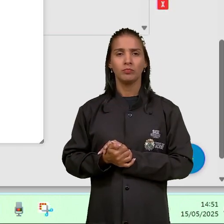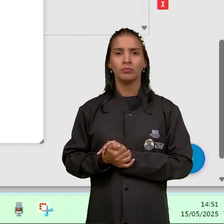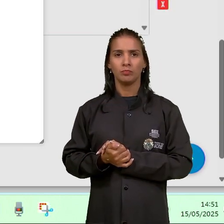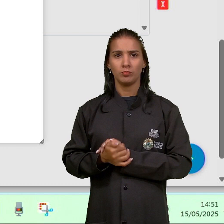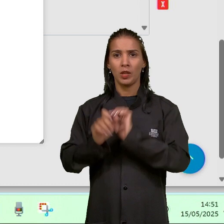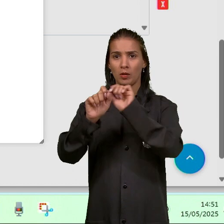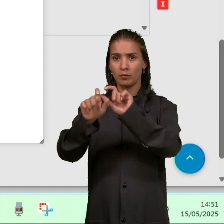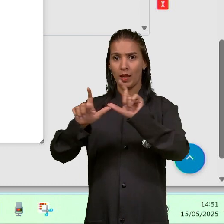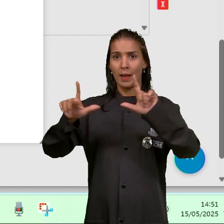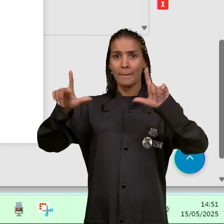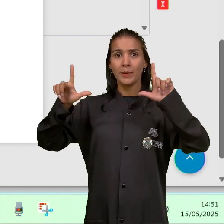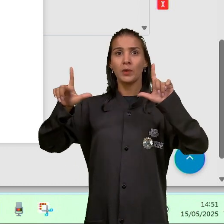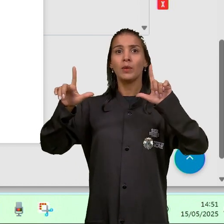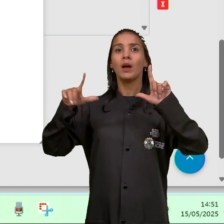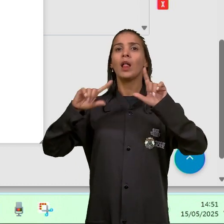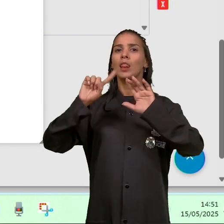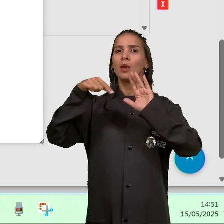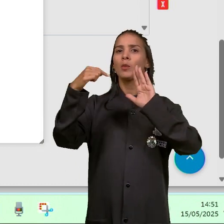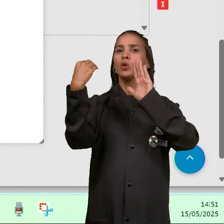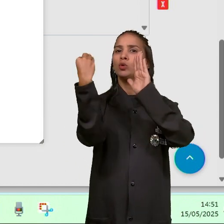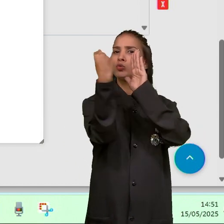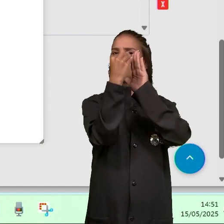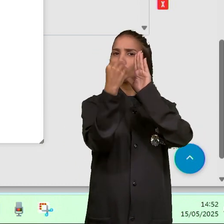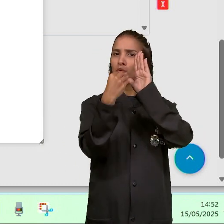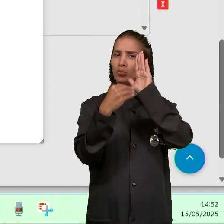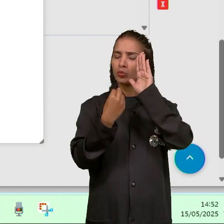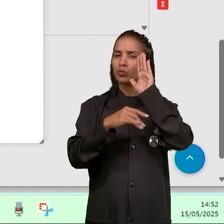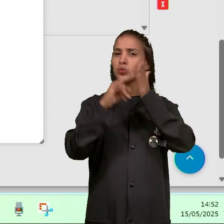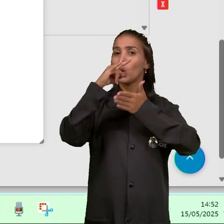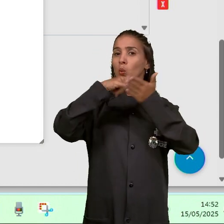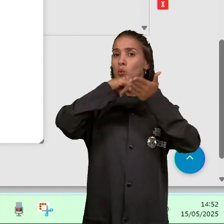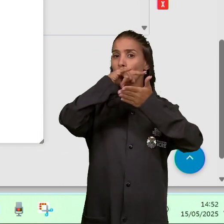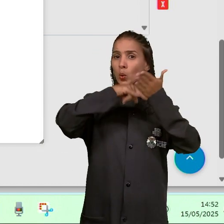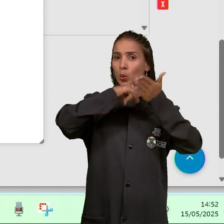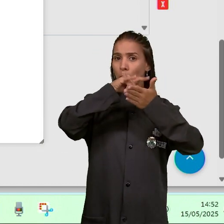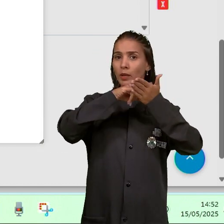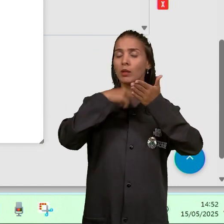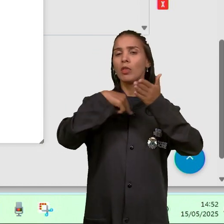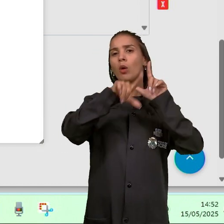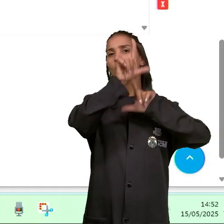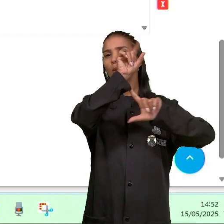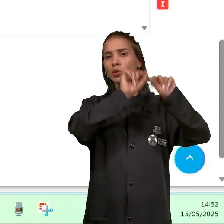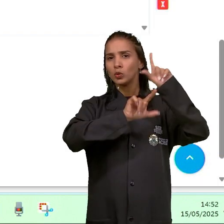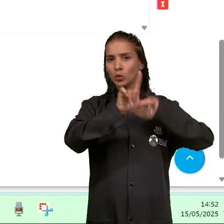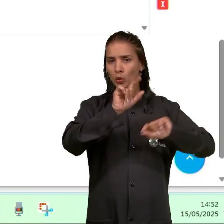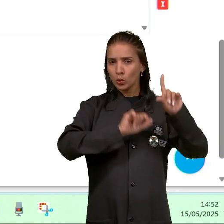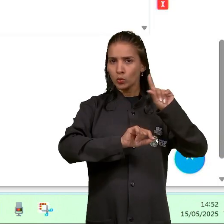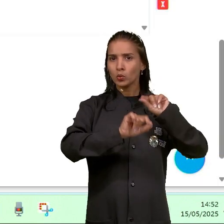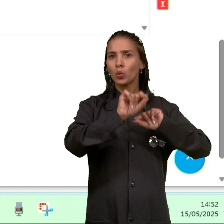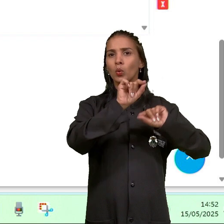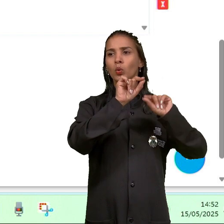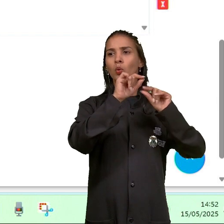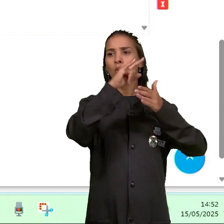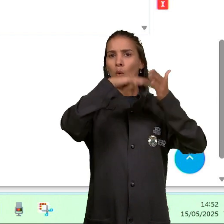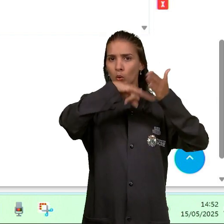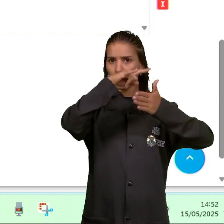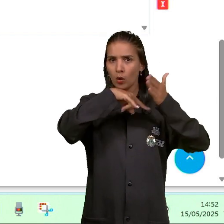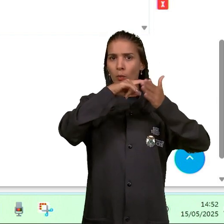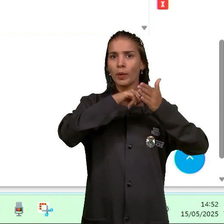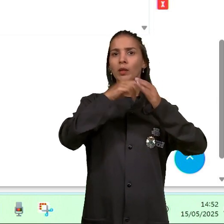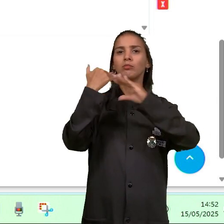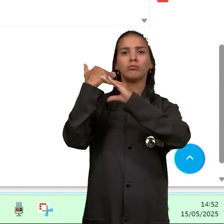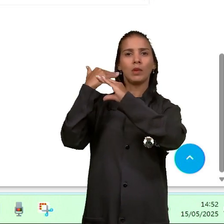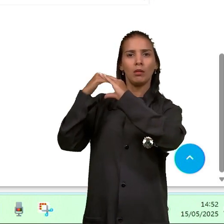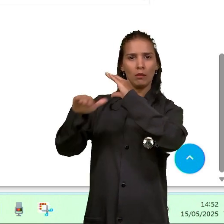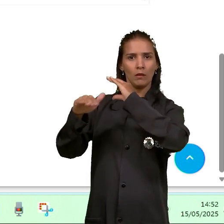aqui todos os documentos daquele processo. Eu clico no documento que eu quero e disponibilizo para aquela pessoa.